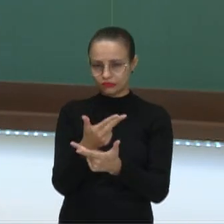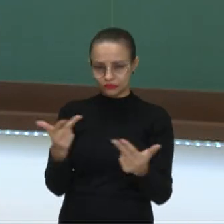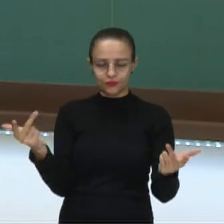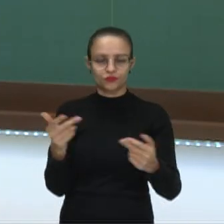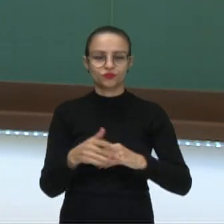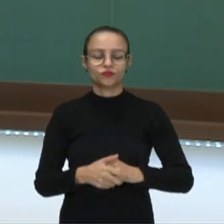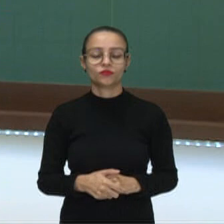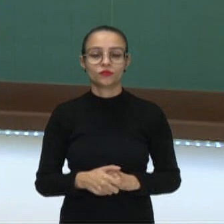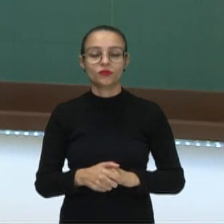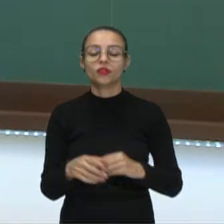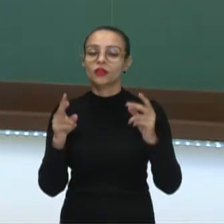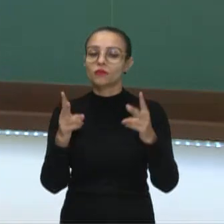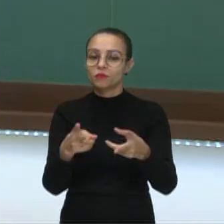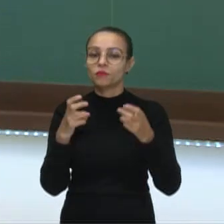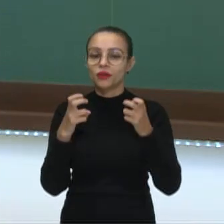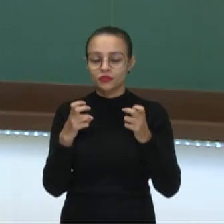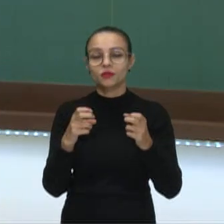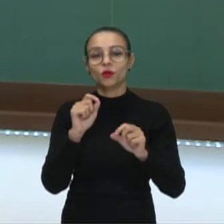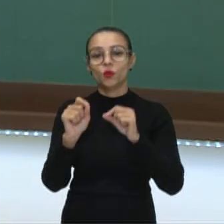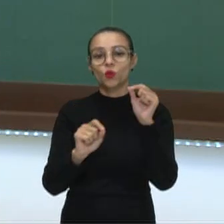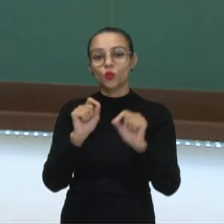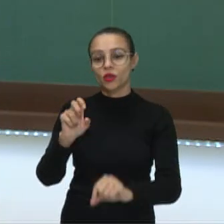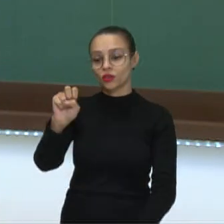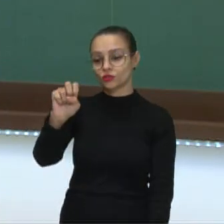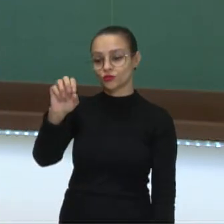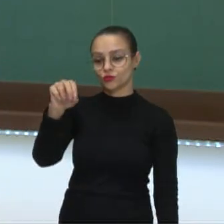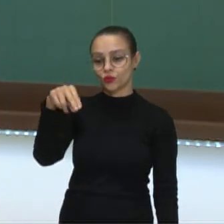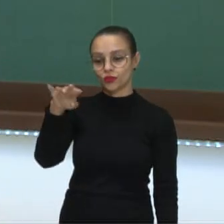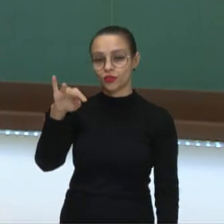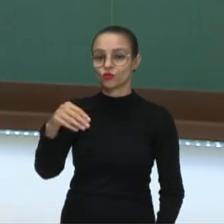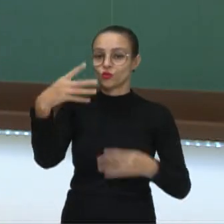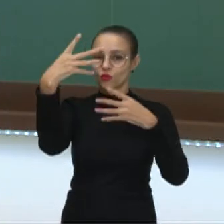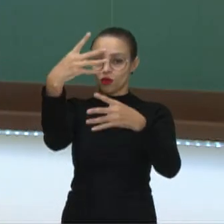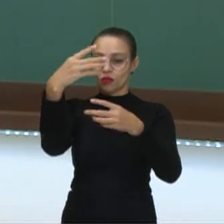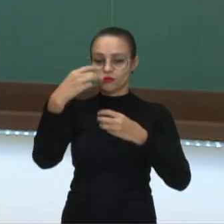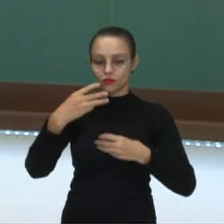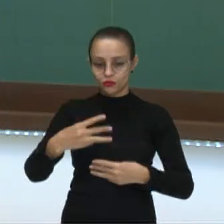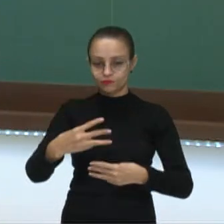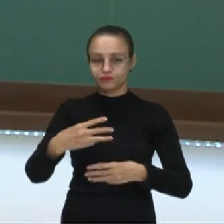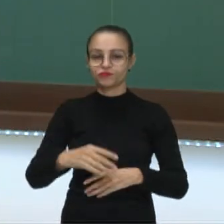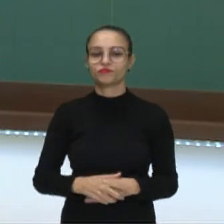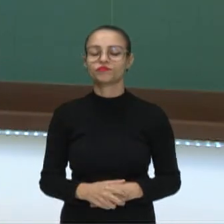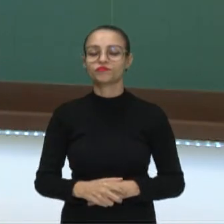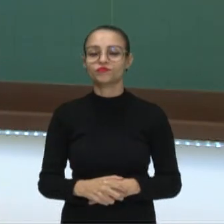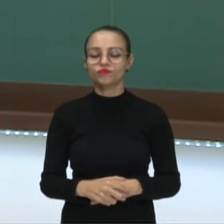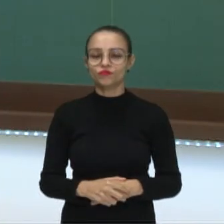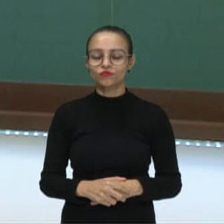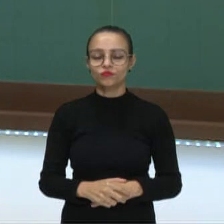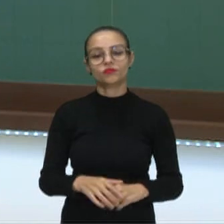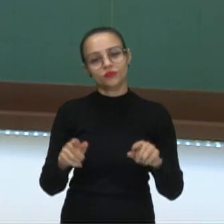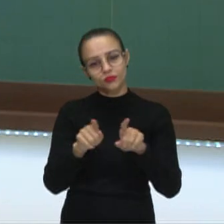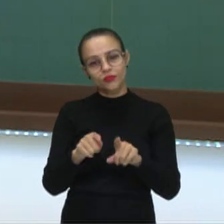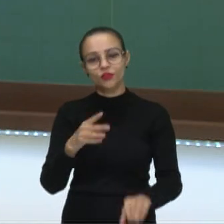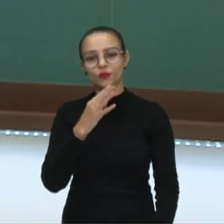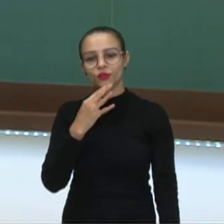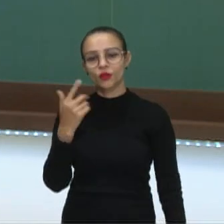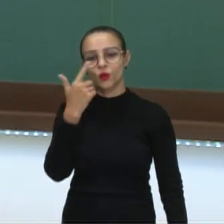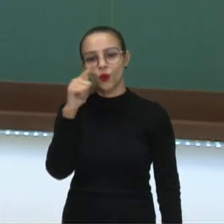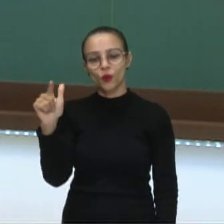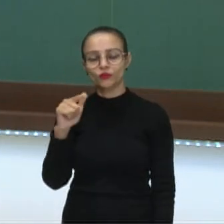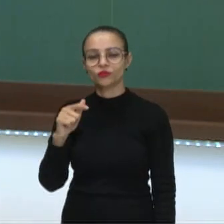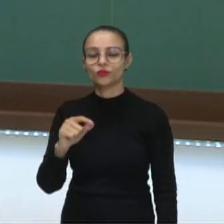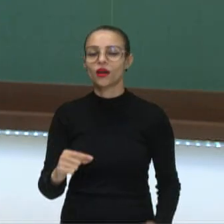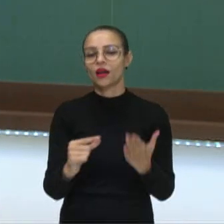outros. Reconhecemos um soneto, uma forma fixa, 2 quartetos, 2 tercetos. E conhecemos outros